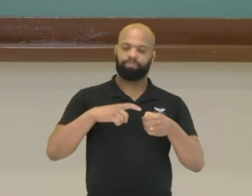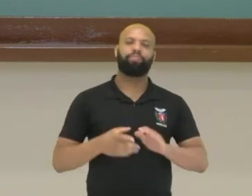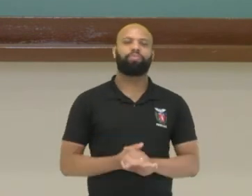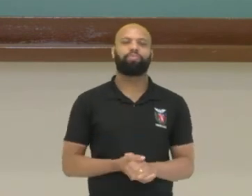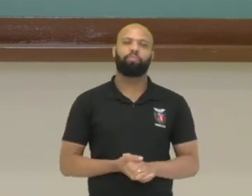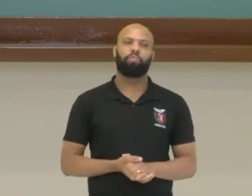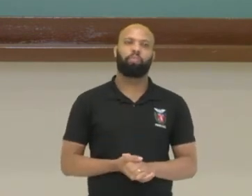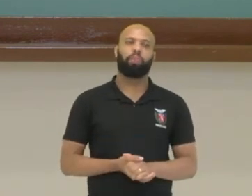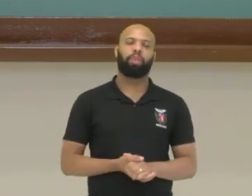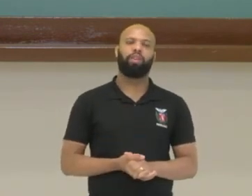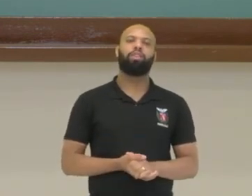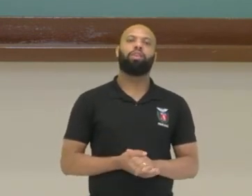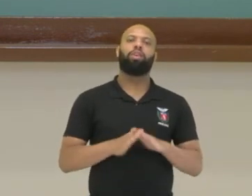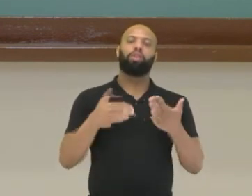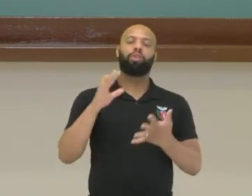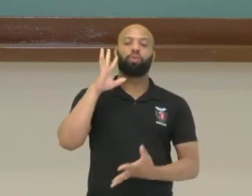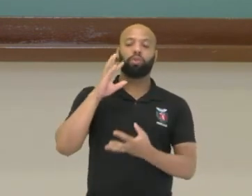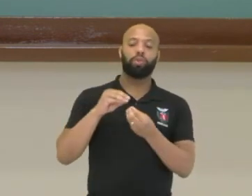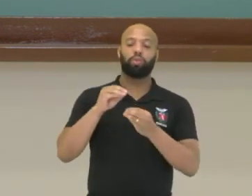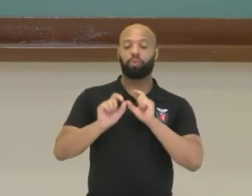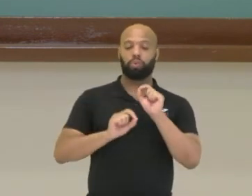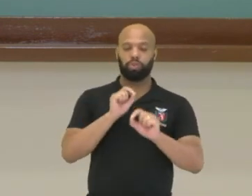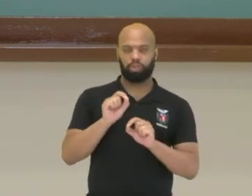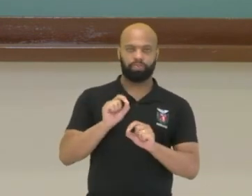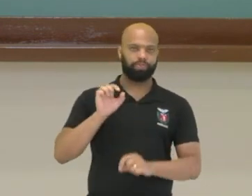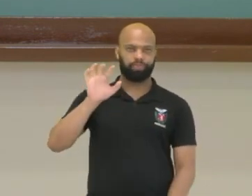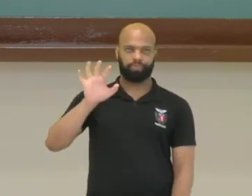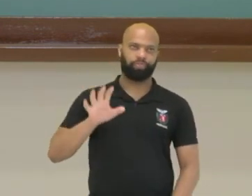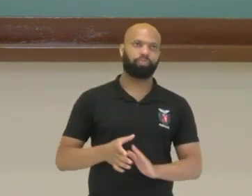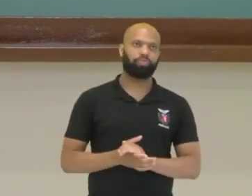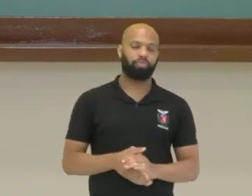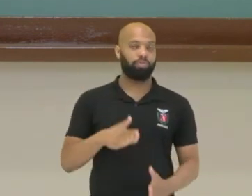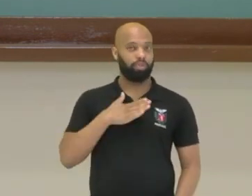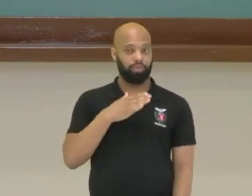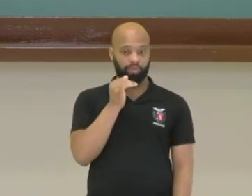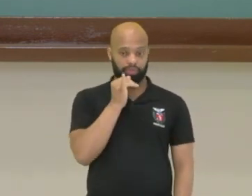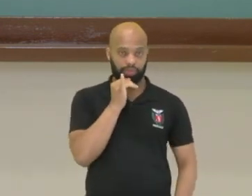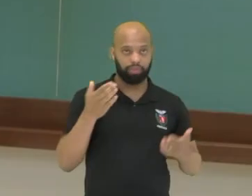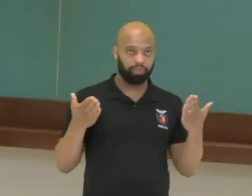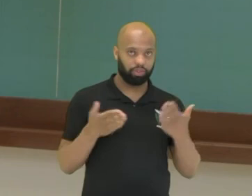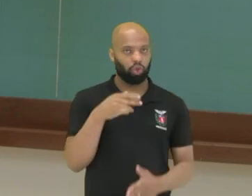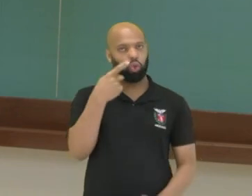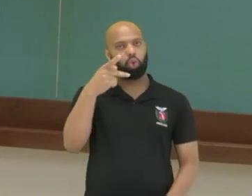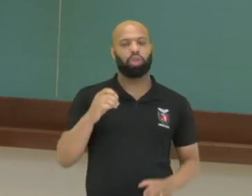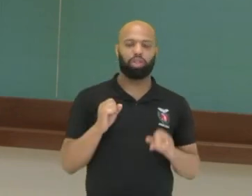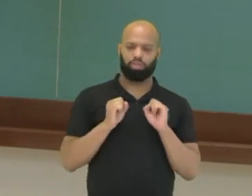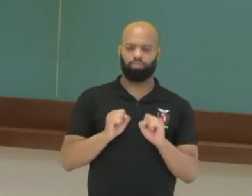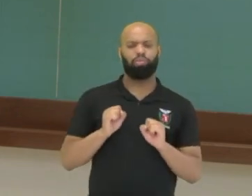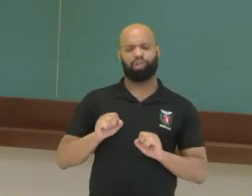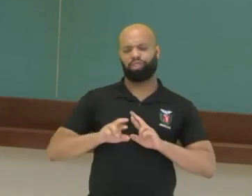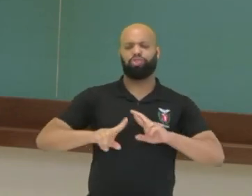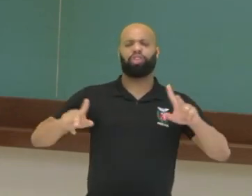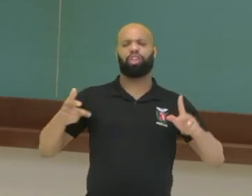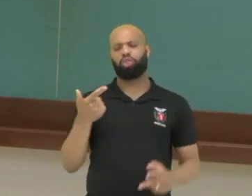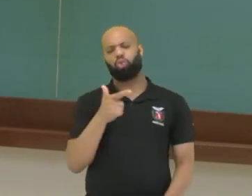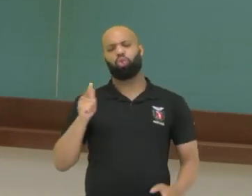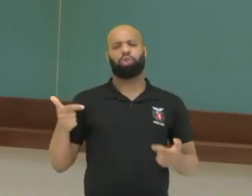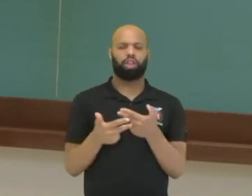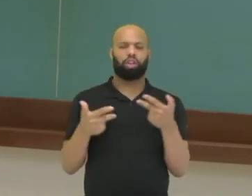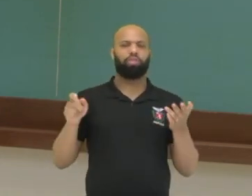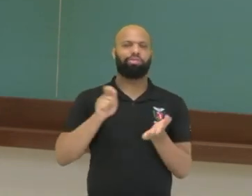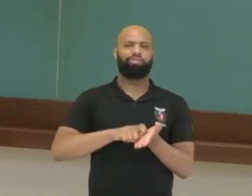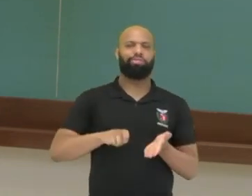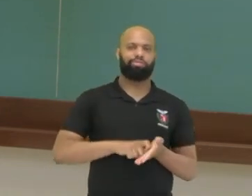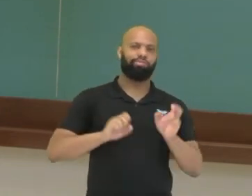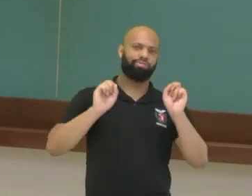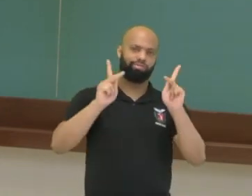Voltamos. E a conclusão poderia ficar mais ou menos assim, ó, no meu exemplo aqui, o seu, claro, tem outras considerações,